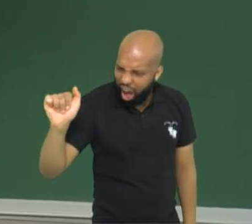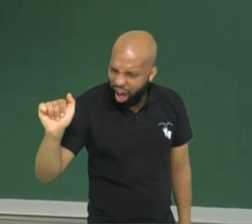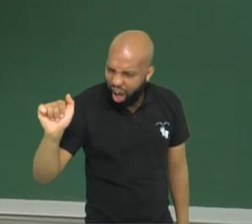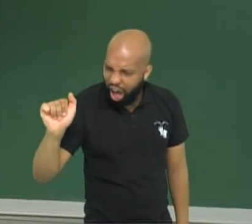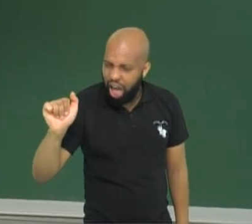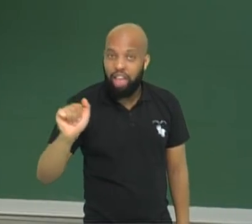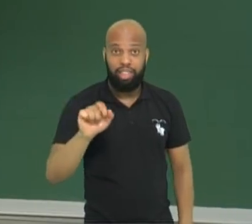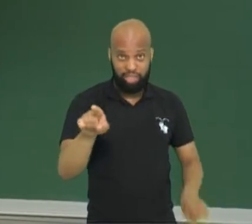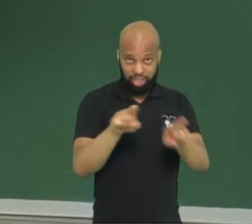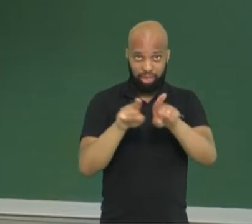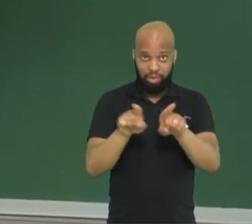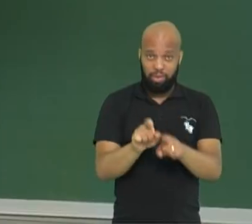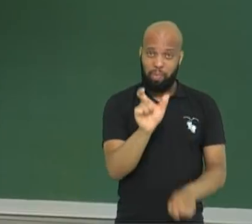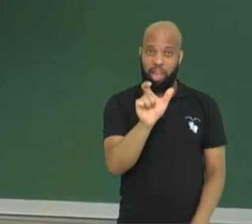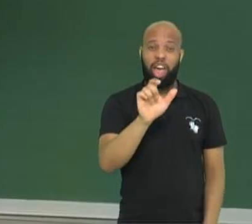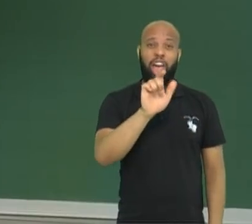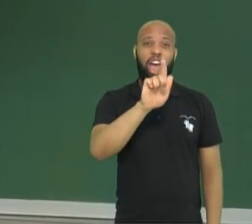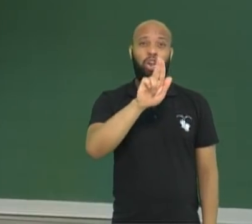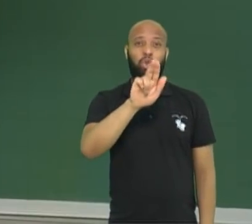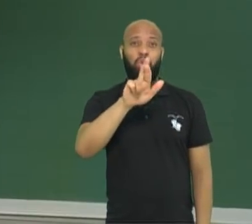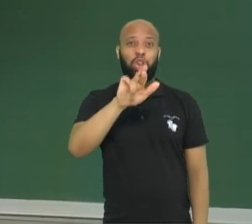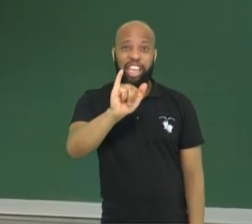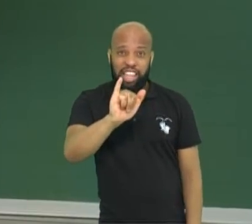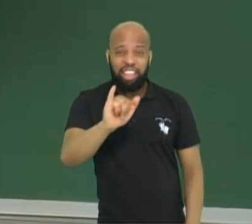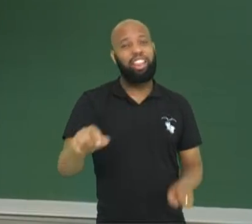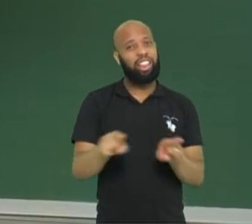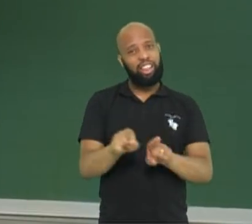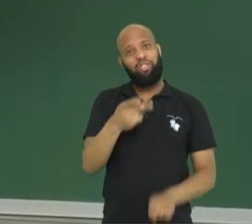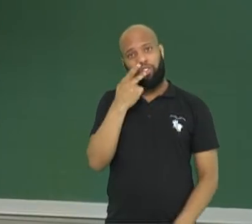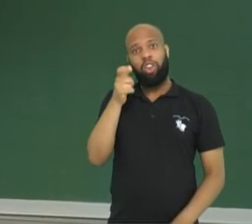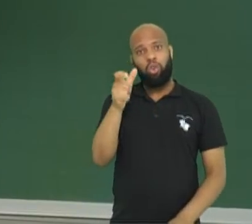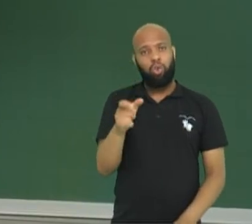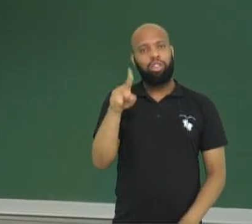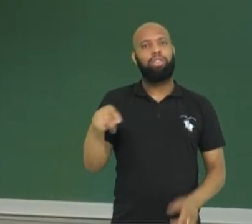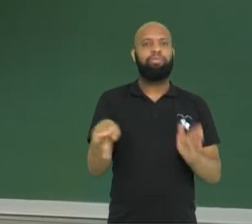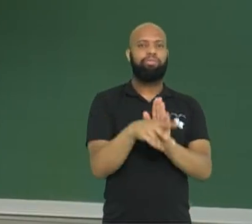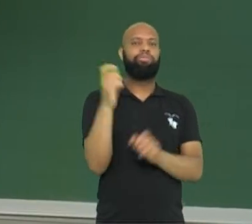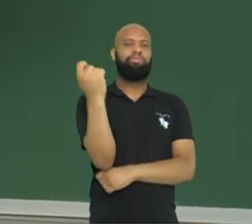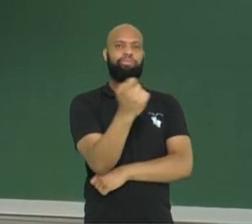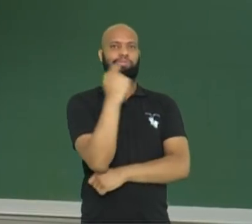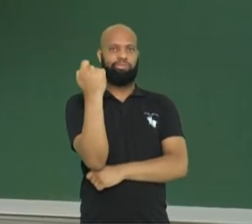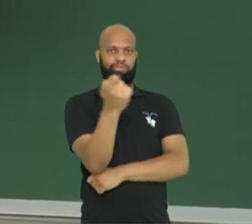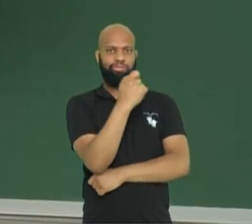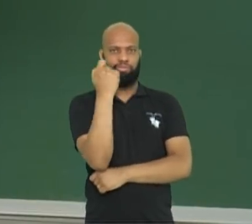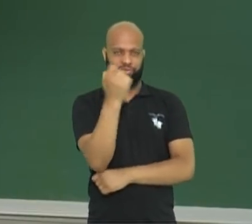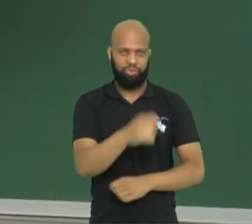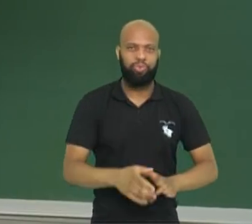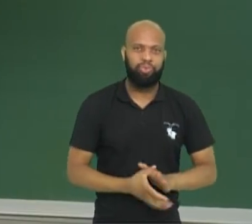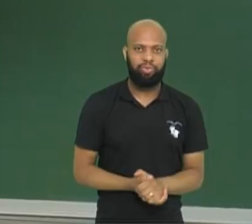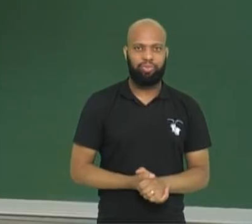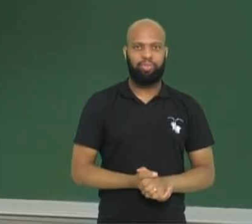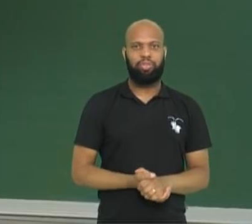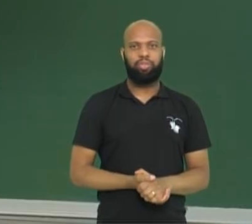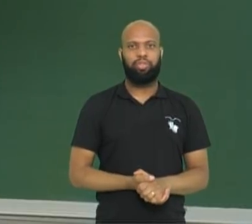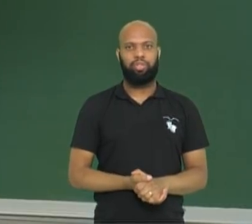lá do Rio Grande do Sul, mas tem outras, né, que nós vamos descobrindo também ao longo das nossas aulas,